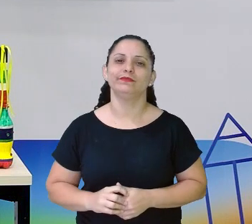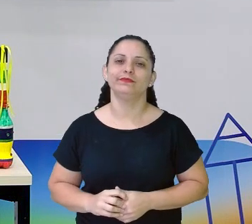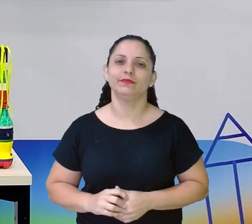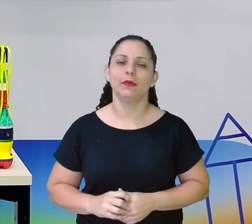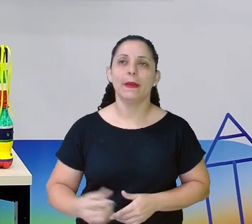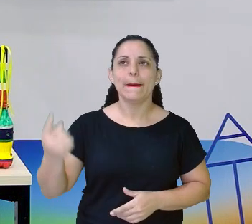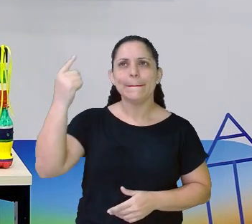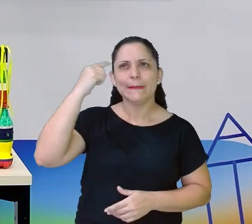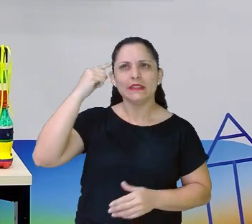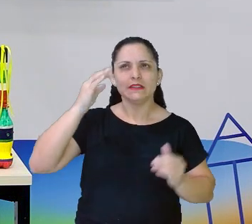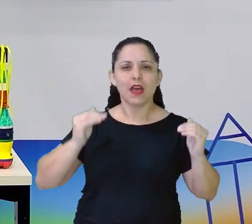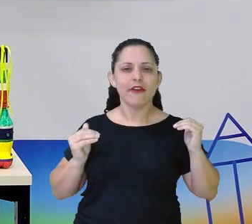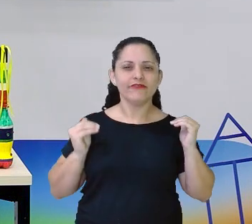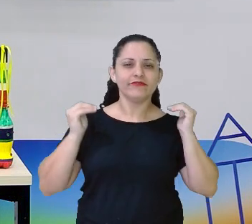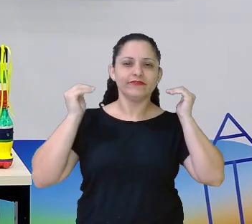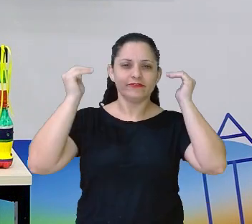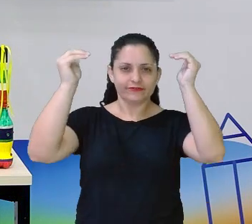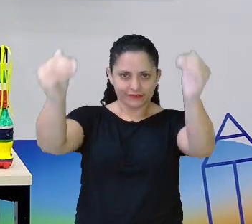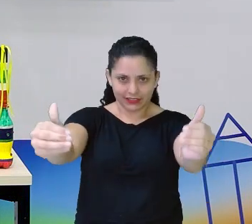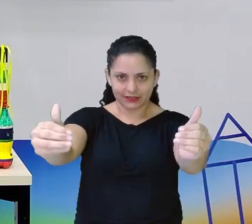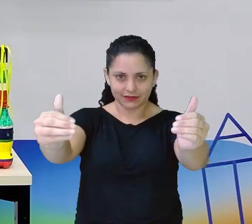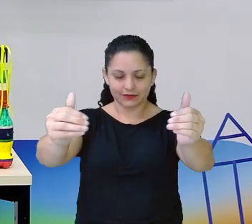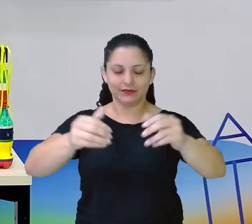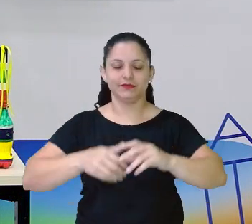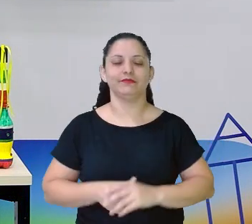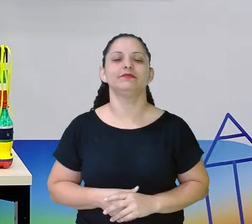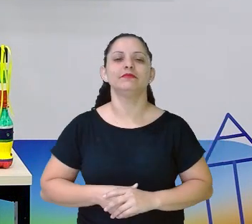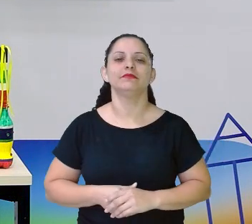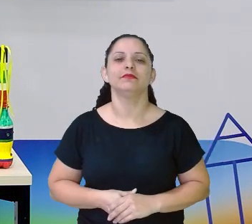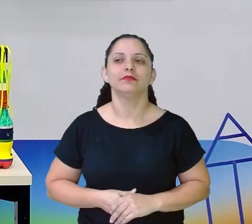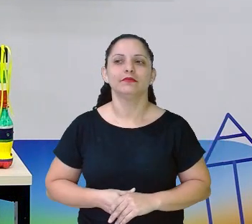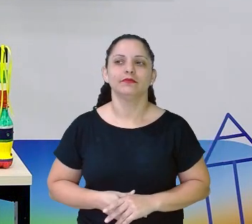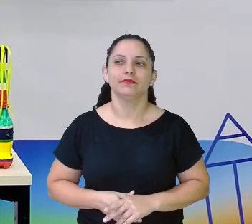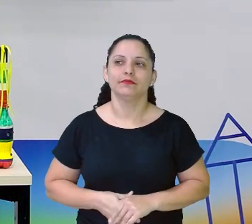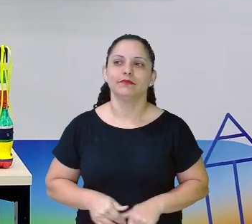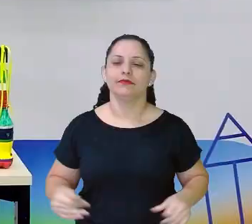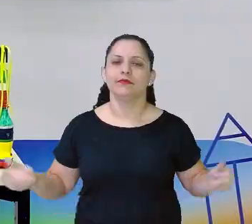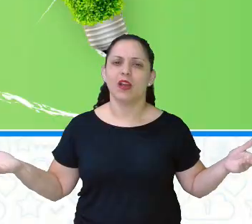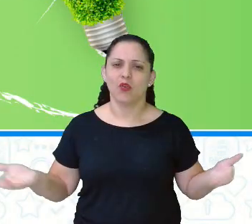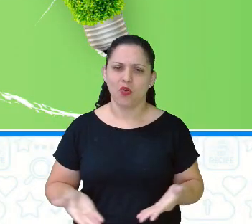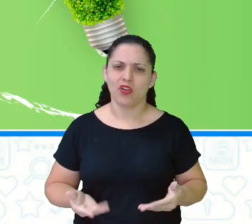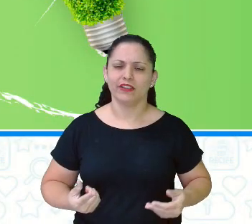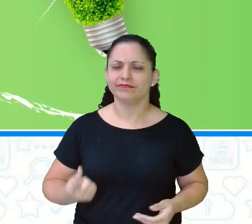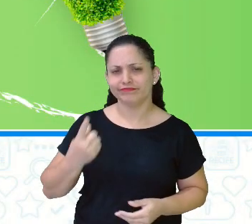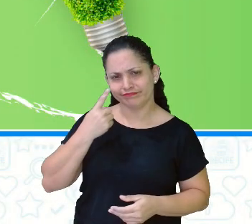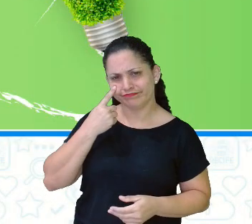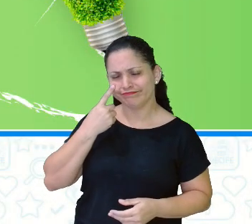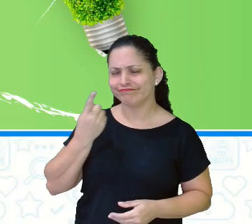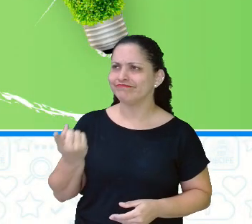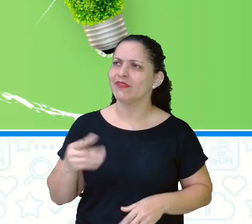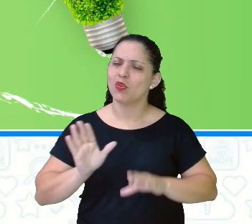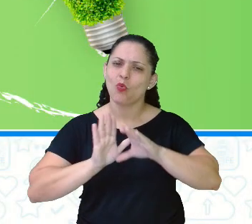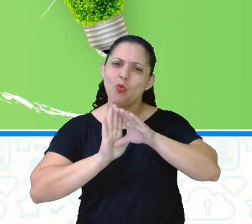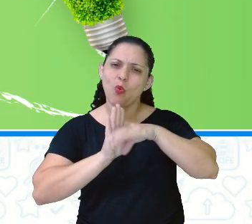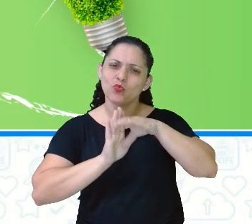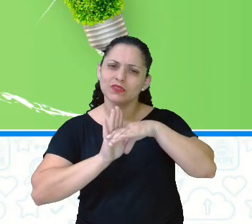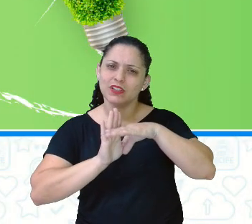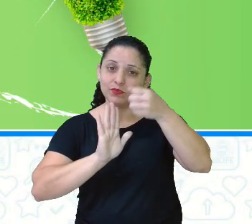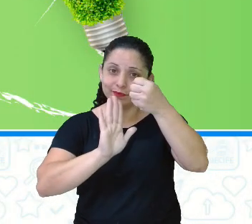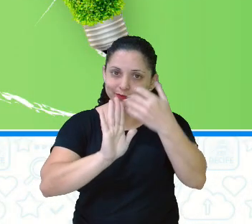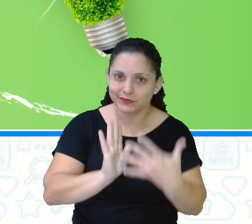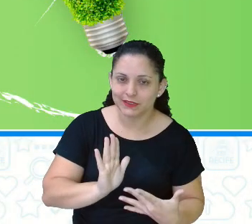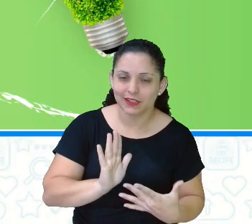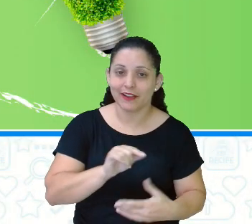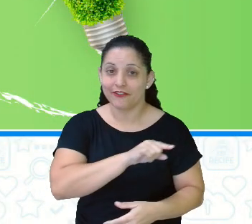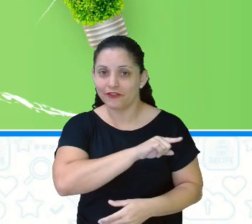Pensar mais à frente. Aí eu quero que nesse conceito que a gente está conversando aqui, eu